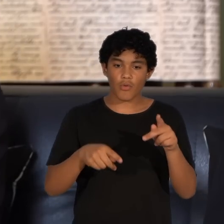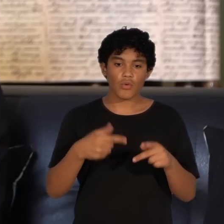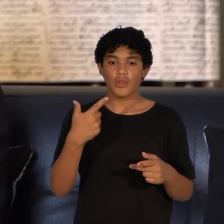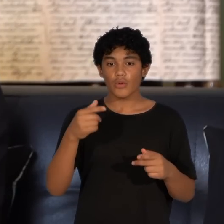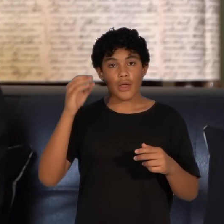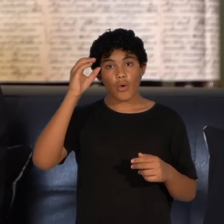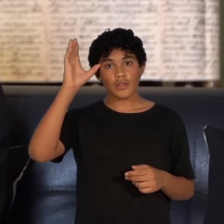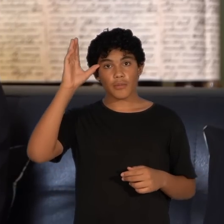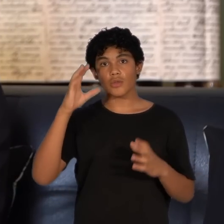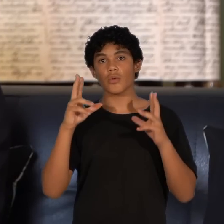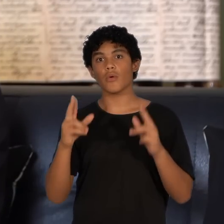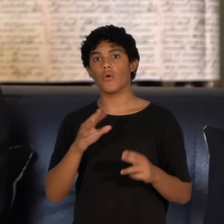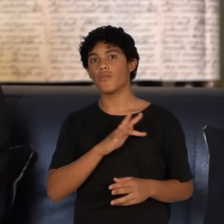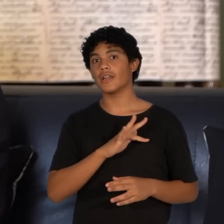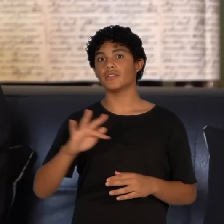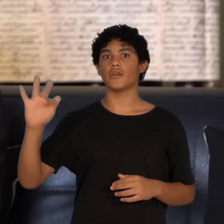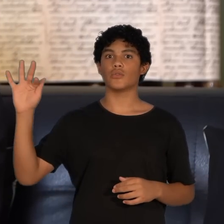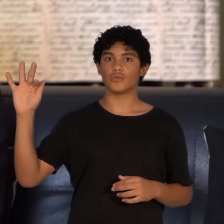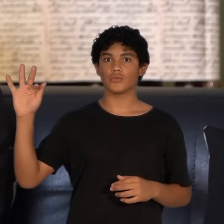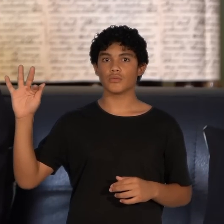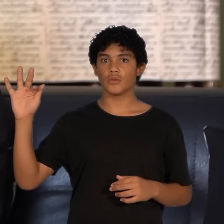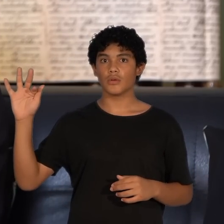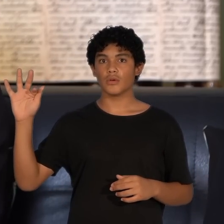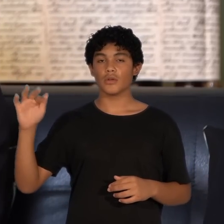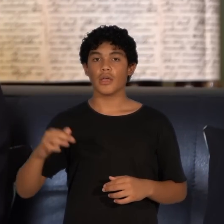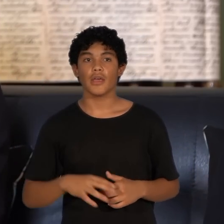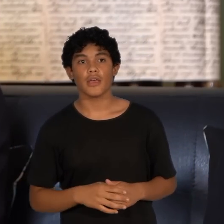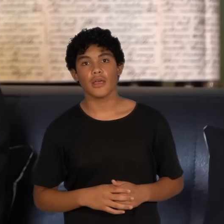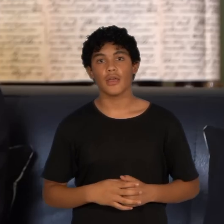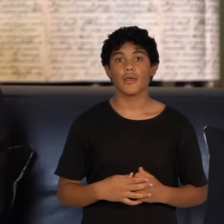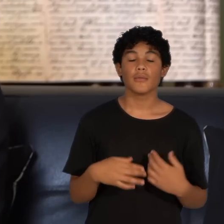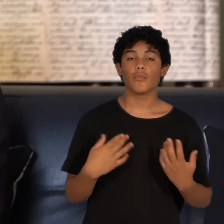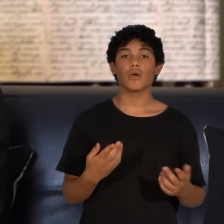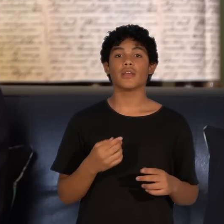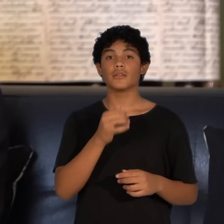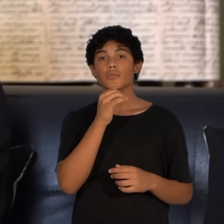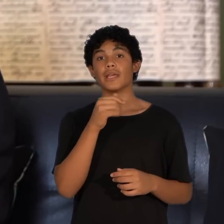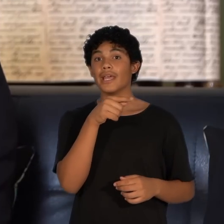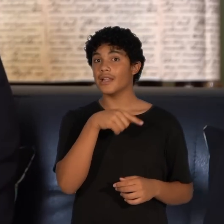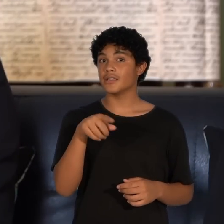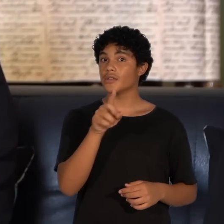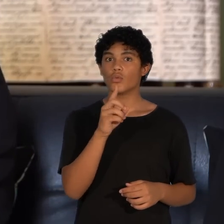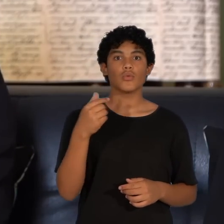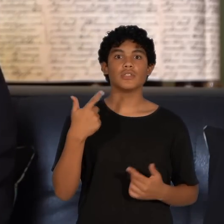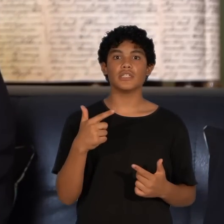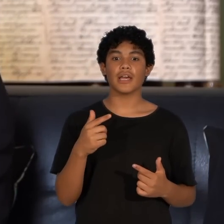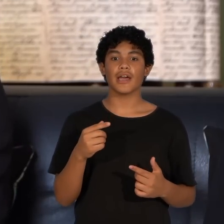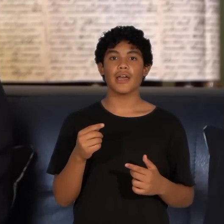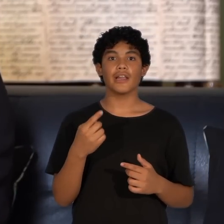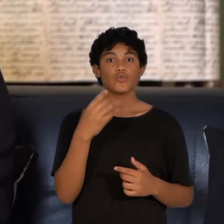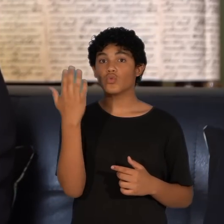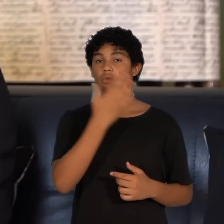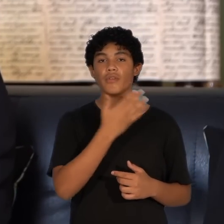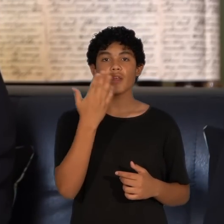E outra, os samaritanos não precisaram experimentar os milagres. Os outros experimentaram os